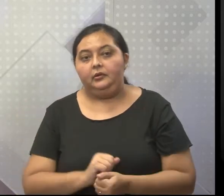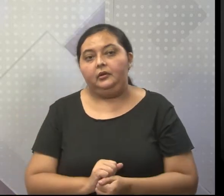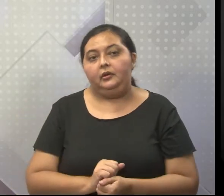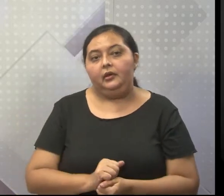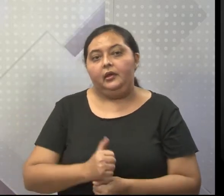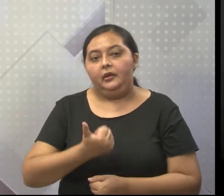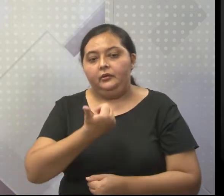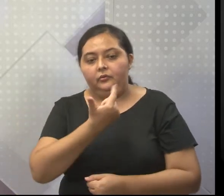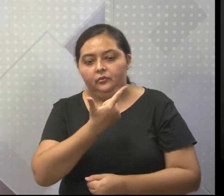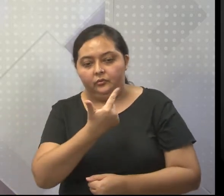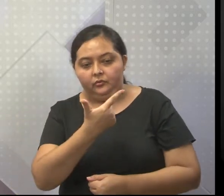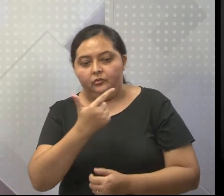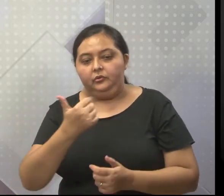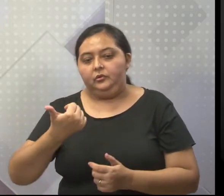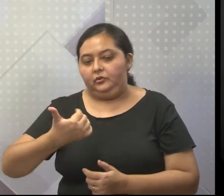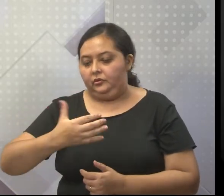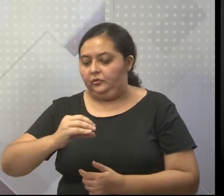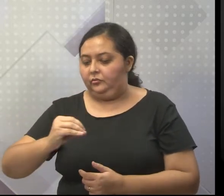12%.